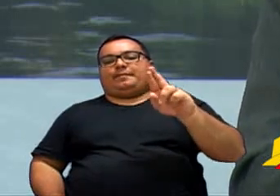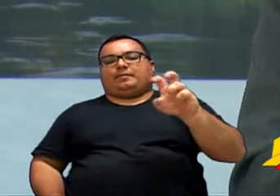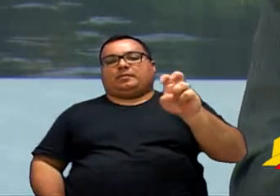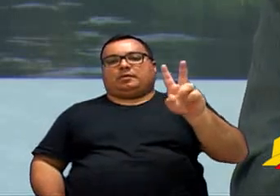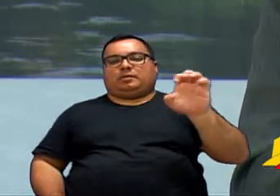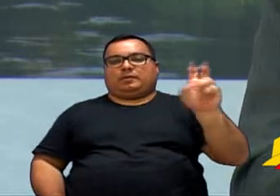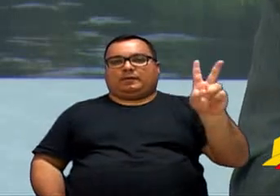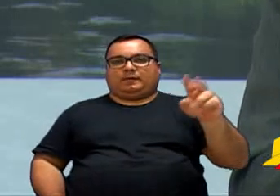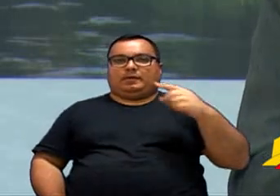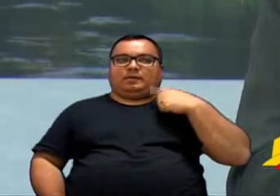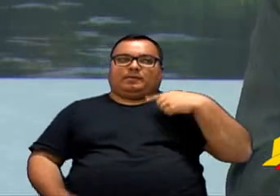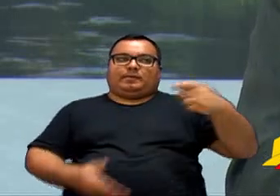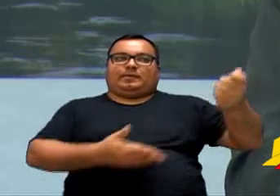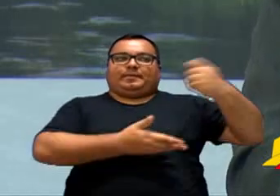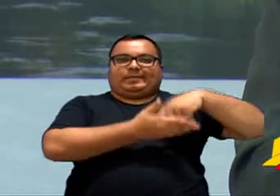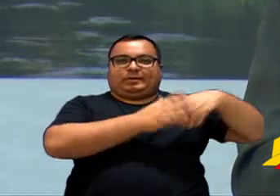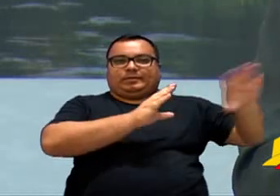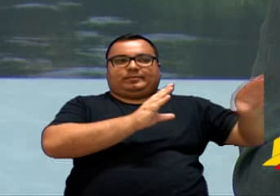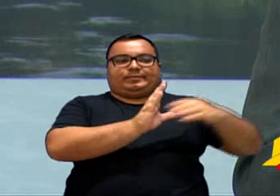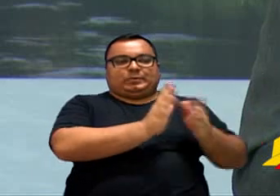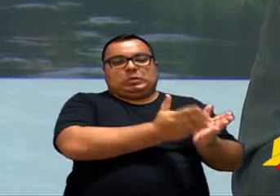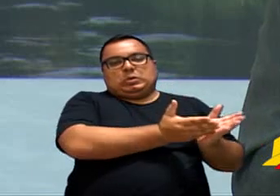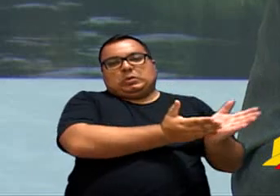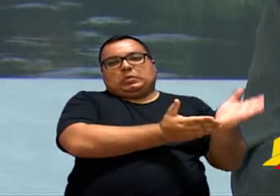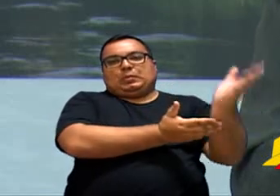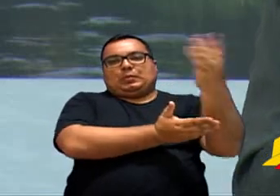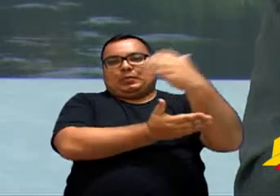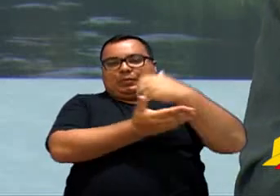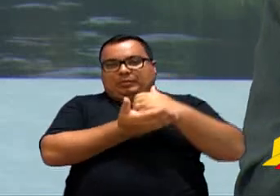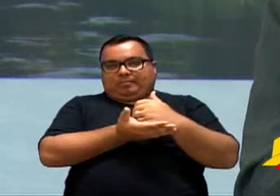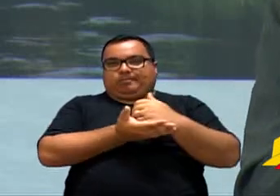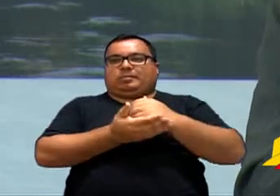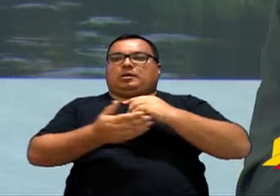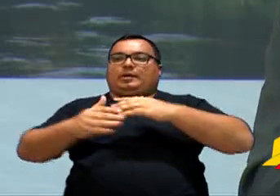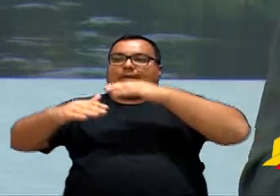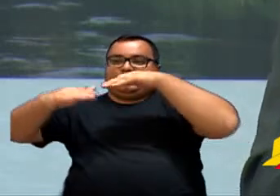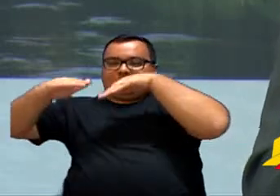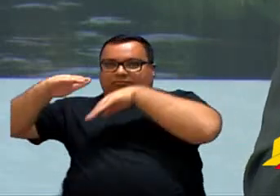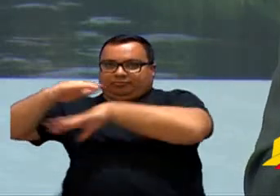caráter contributivo, de um regime de previdência para outro regime de previdência.